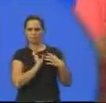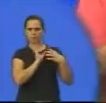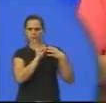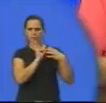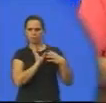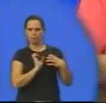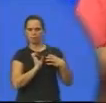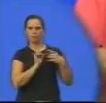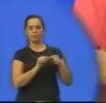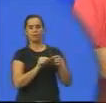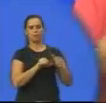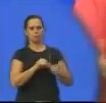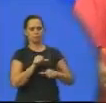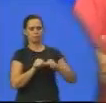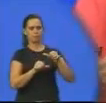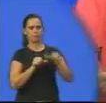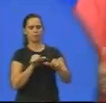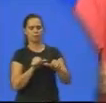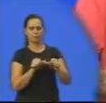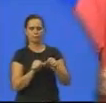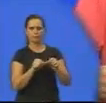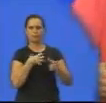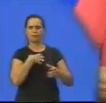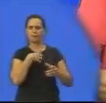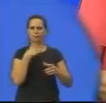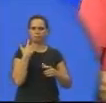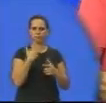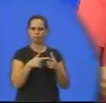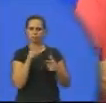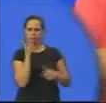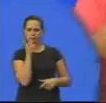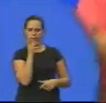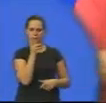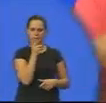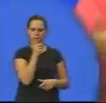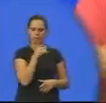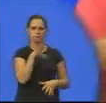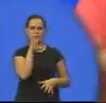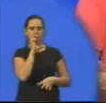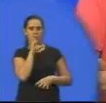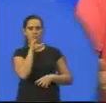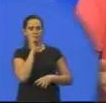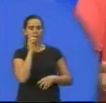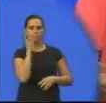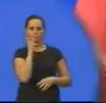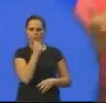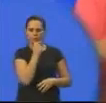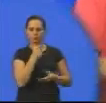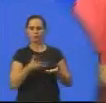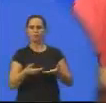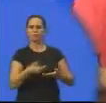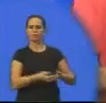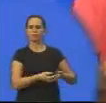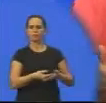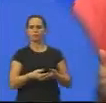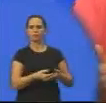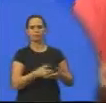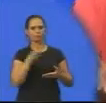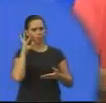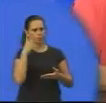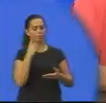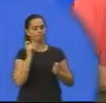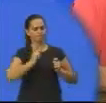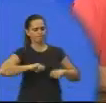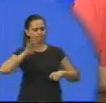nesta transição, pode haver uma demora dessa respiração pulmonar e o bebê